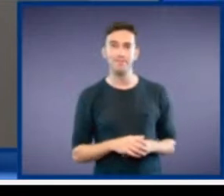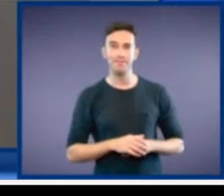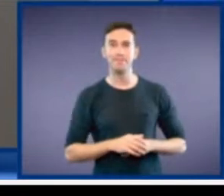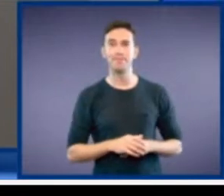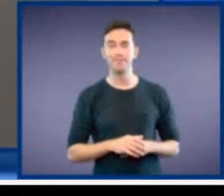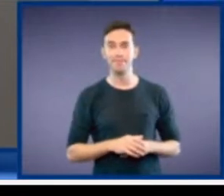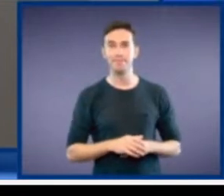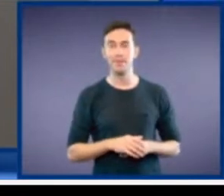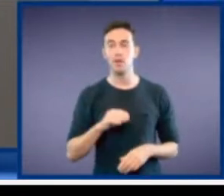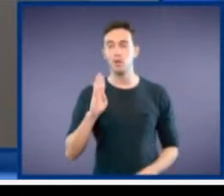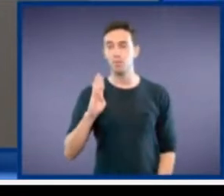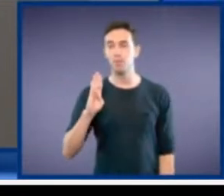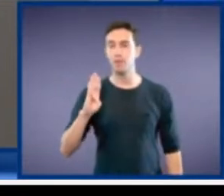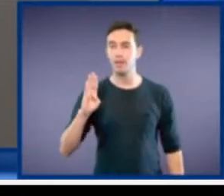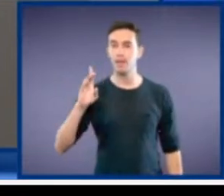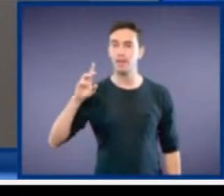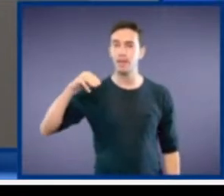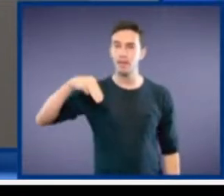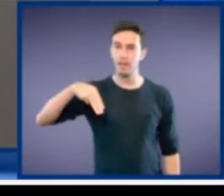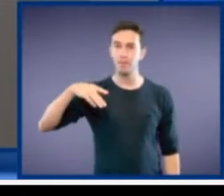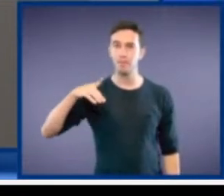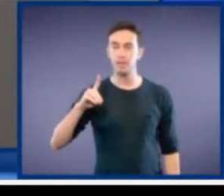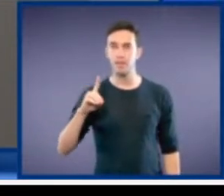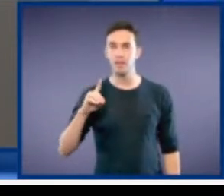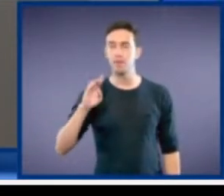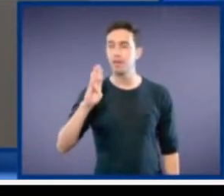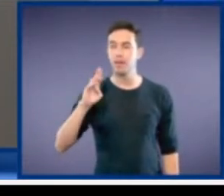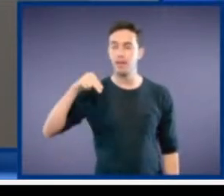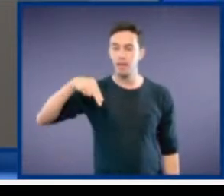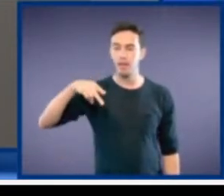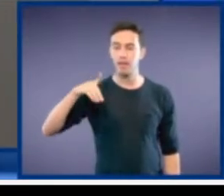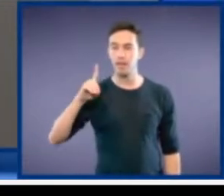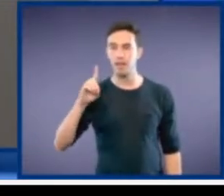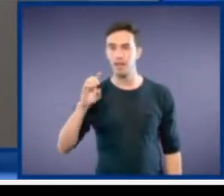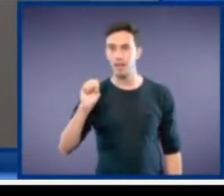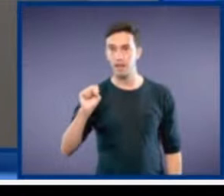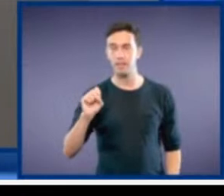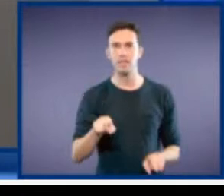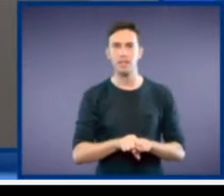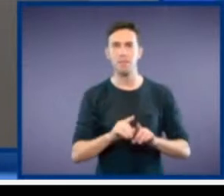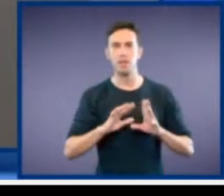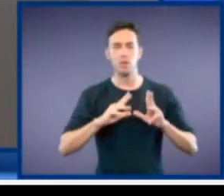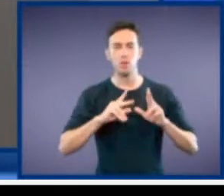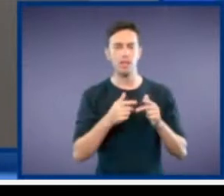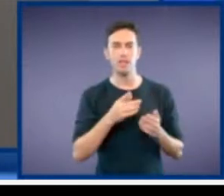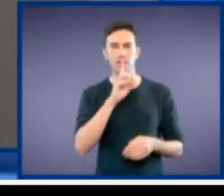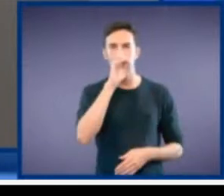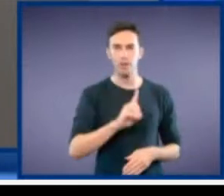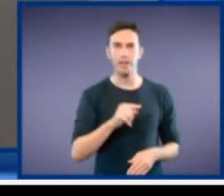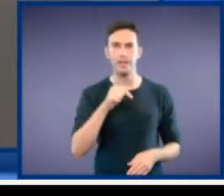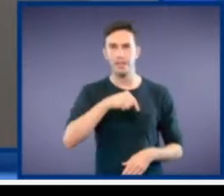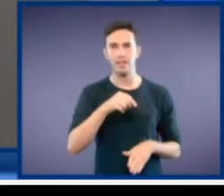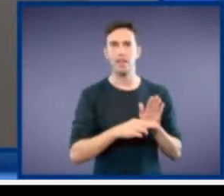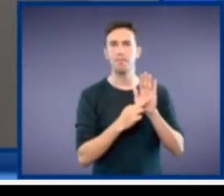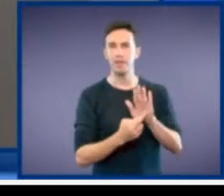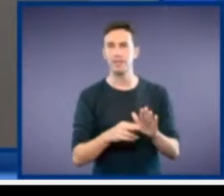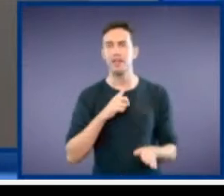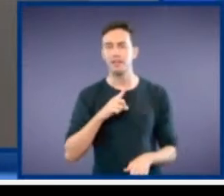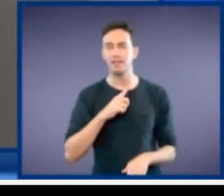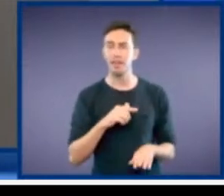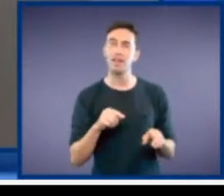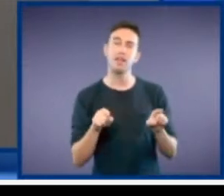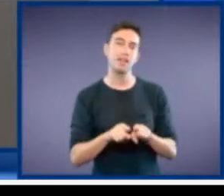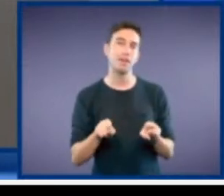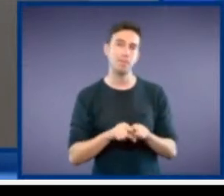o BNDES, todas as assessorias que estão aqui representadas, bem como